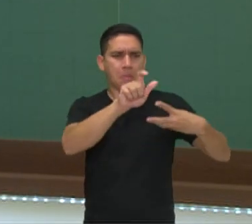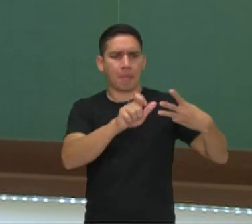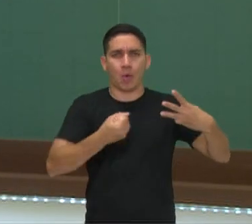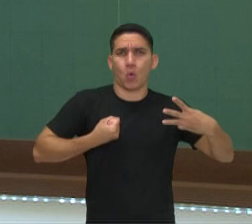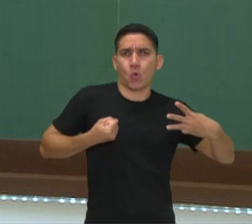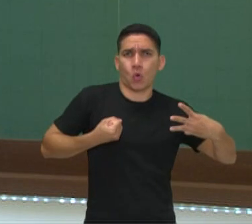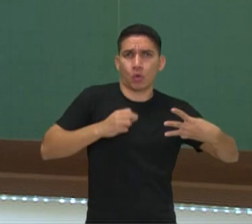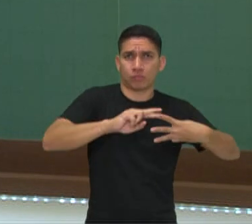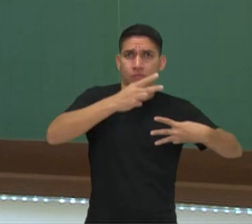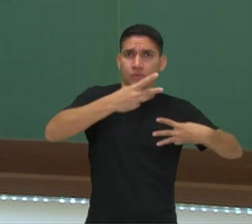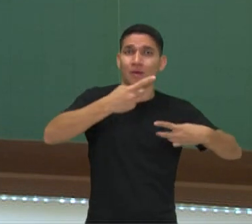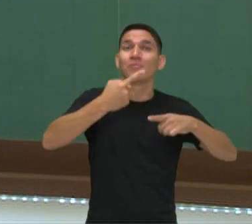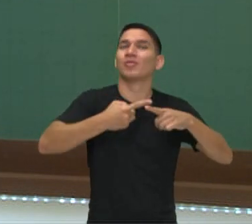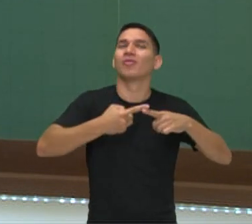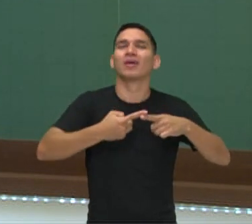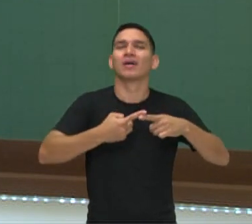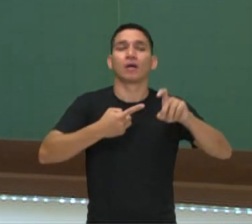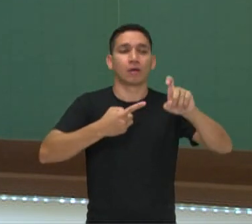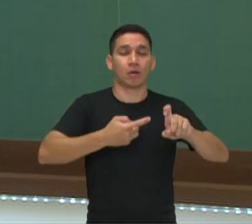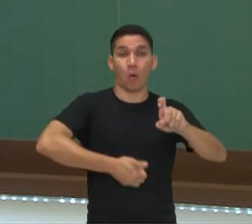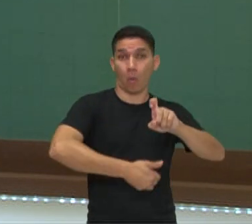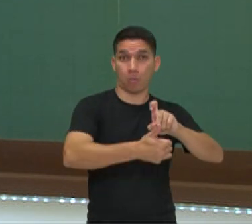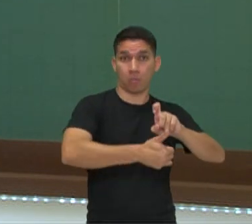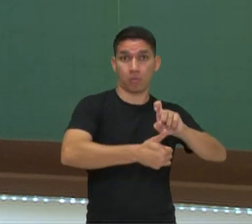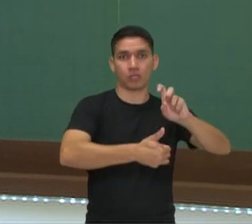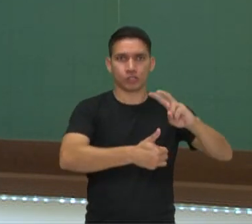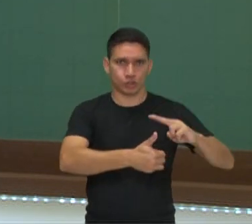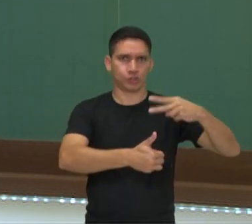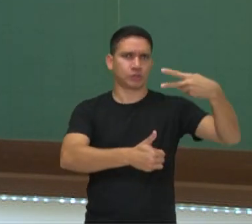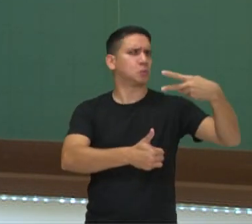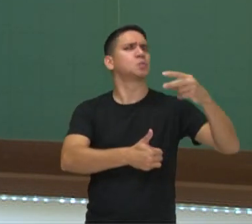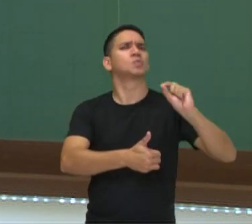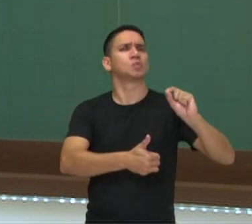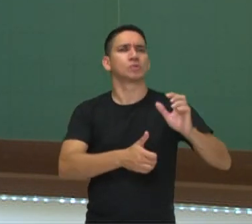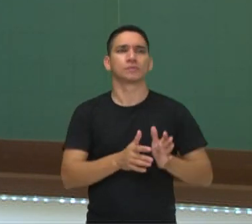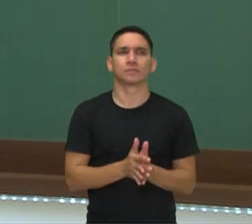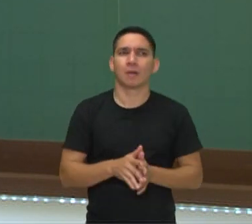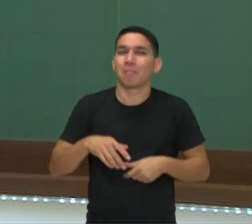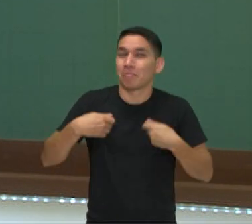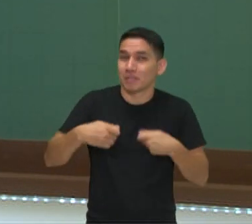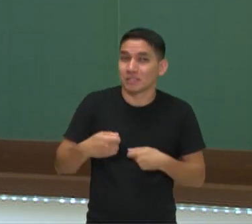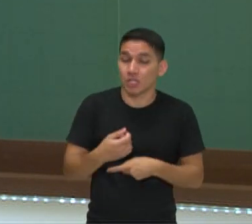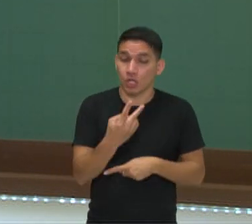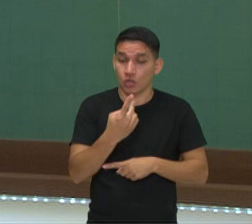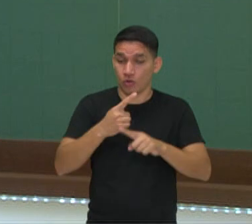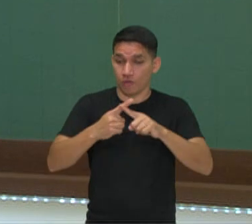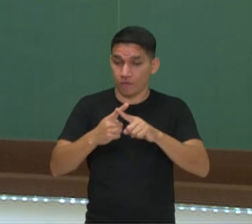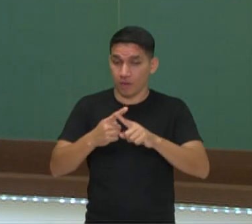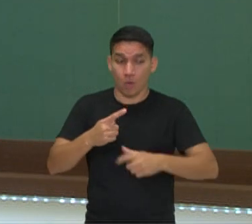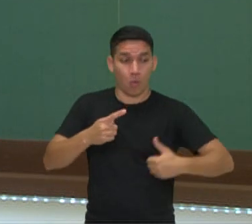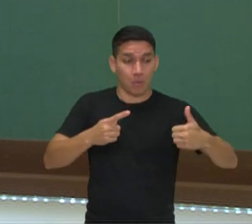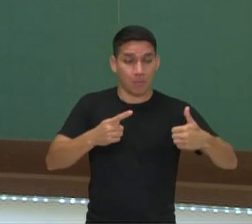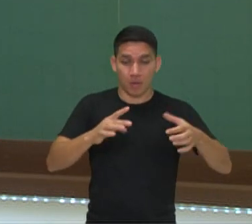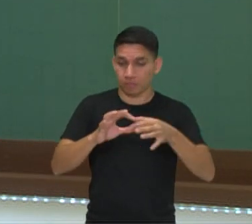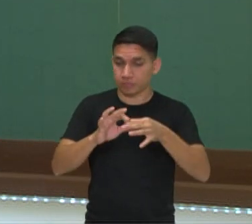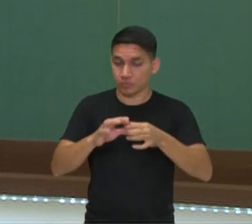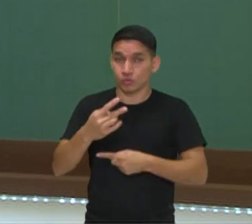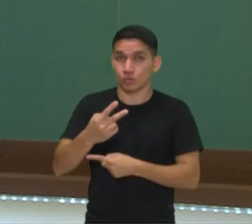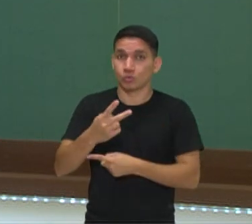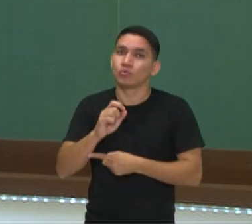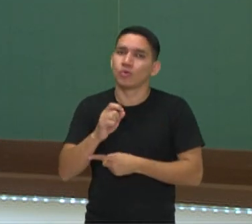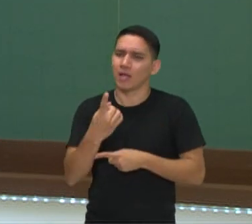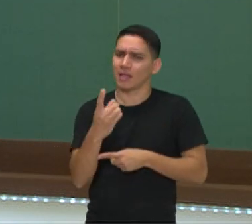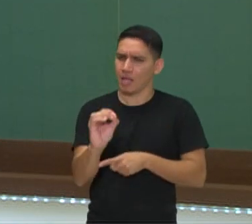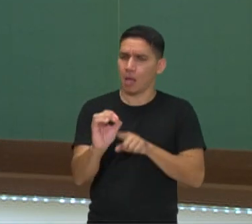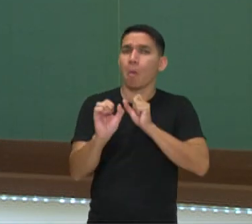quê? Quadrado do primeiro termo. Então, o primeiro termo seria x. Aqui tinha que ter 2 vezes o primeiro pelo segundo. O 10 eu posso